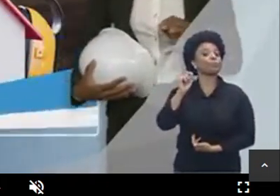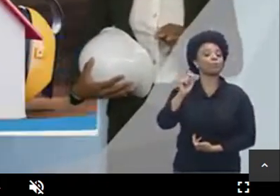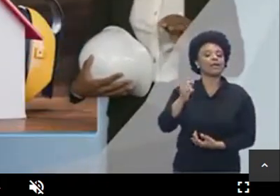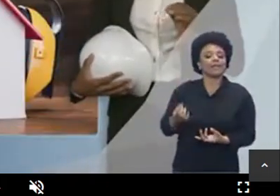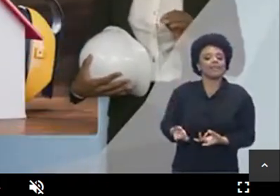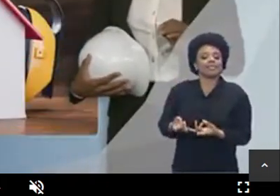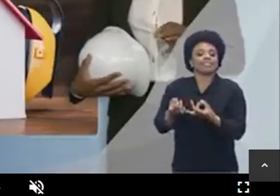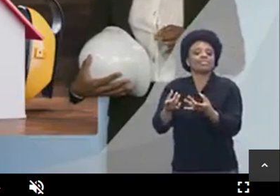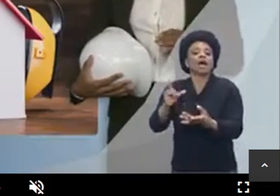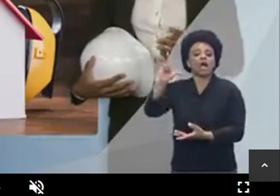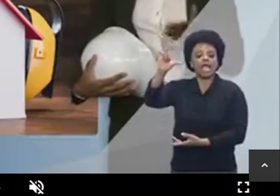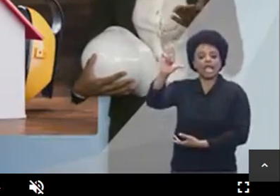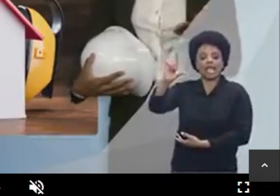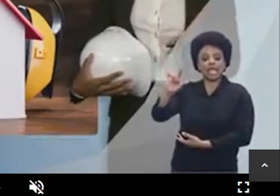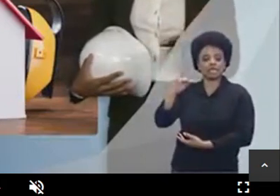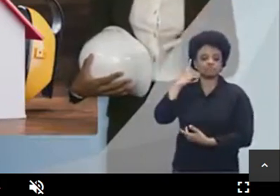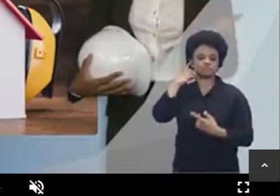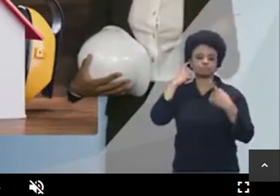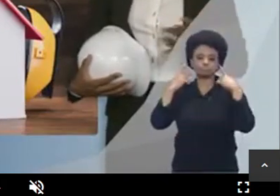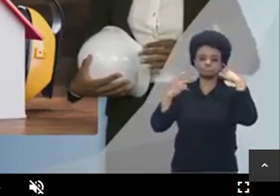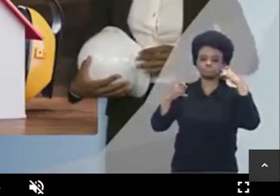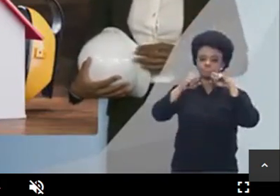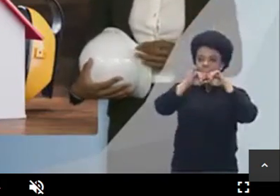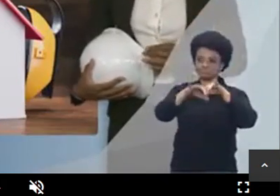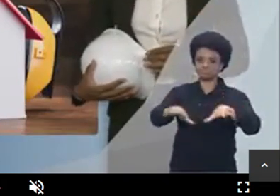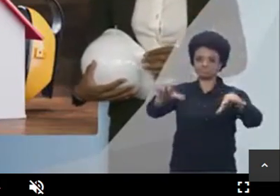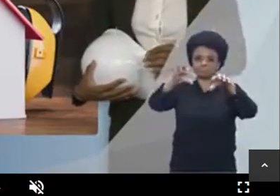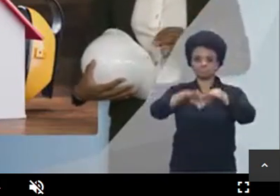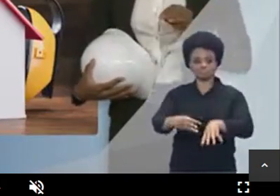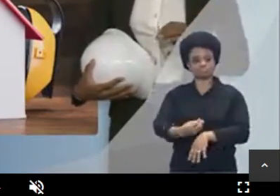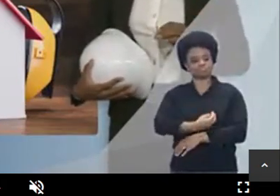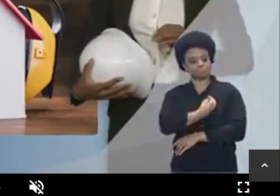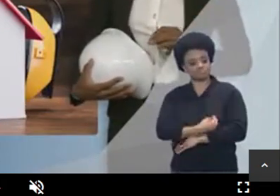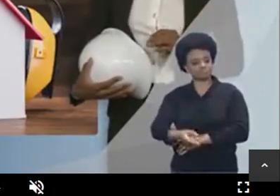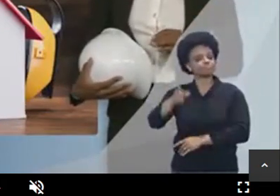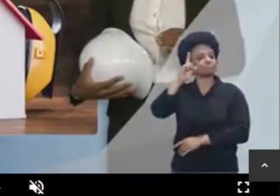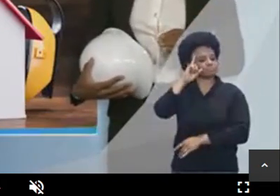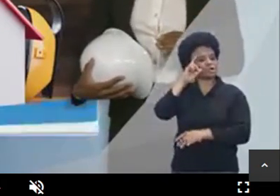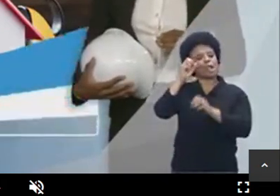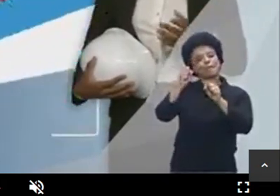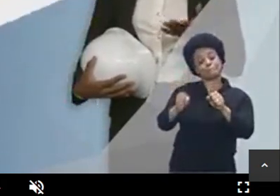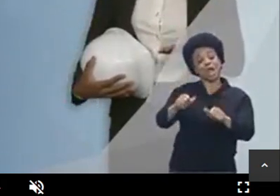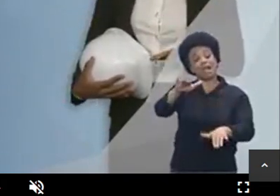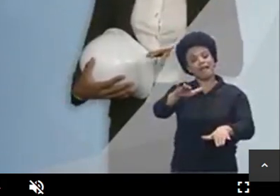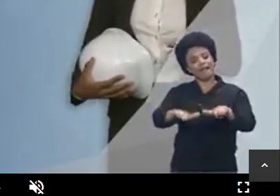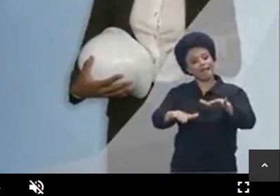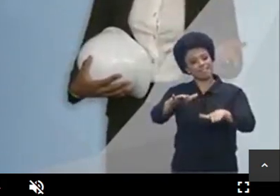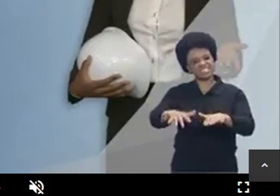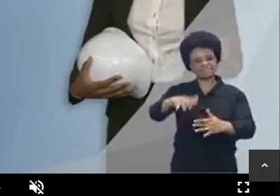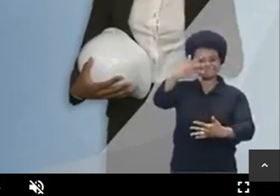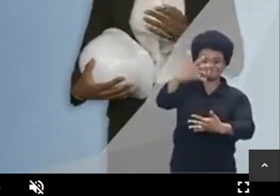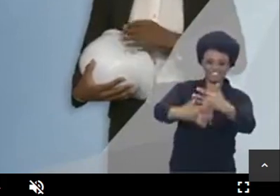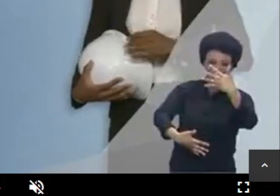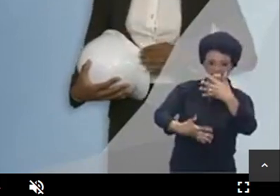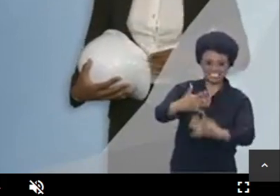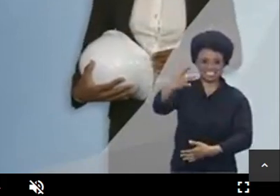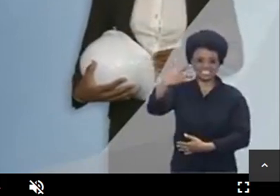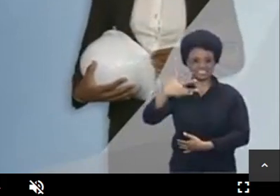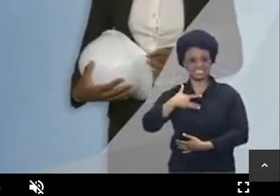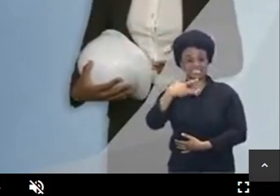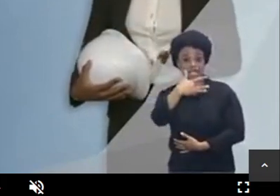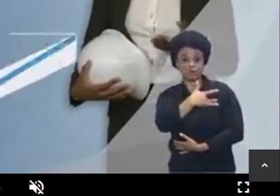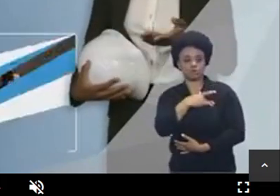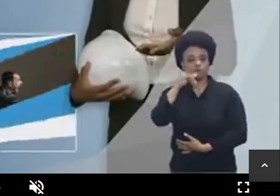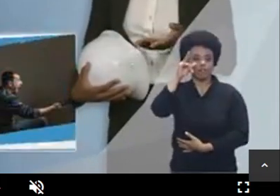a redução dos ruídos que são propagados no dia a dia e que podem muitas vezes causar distúrbios à saúde e ao